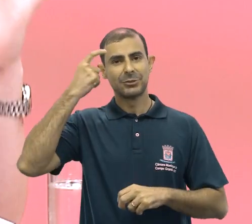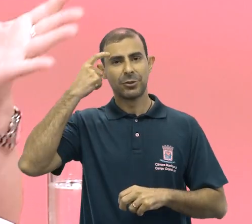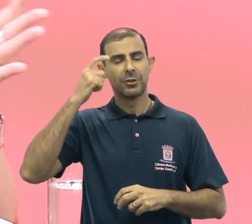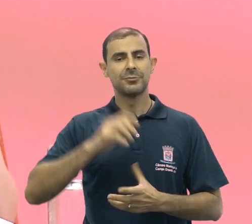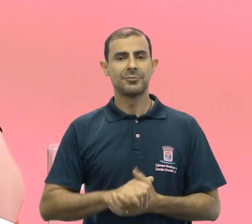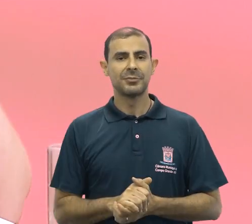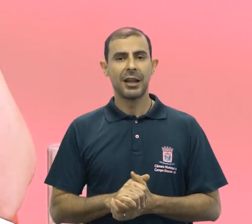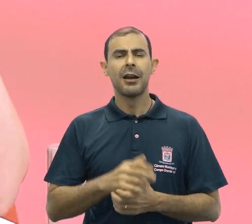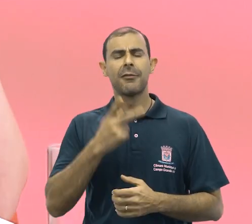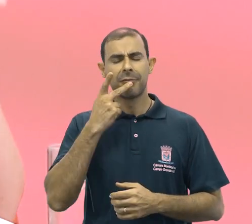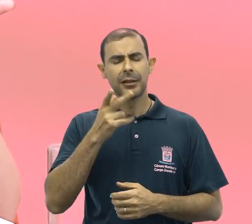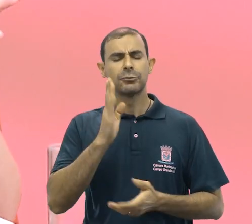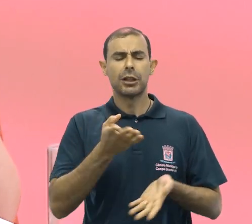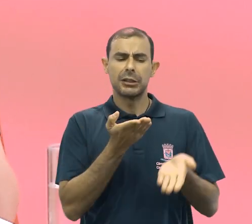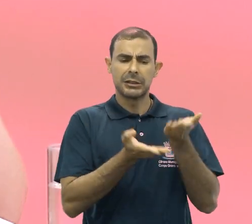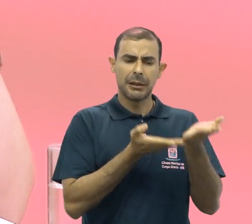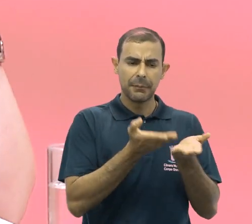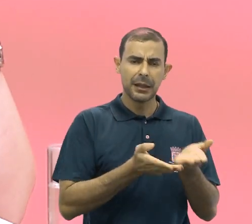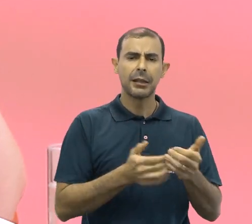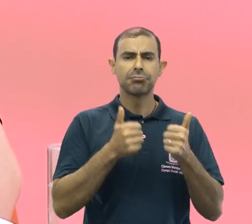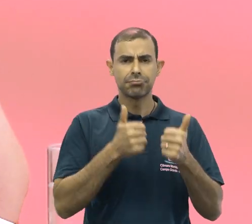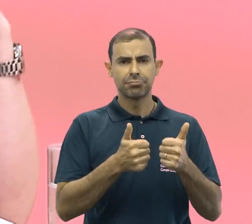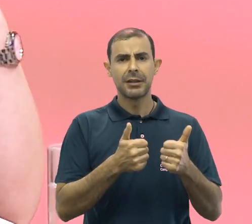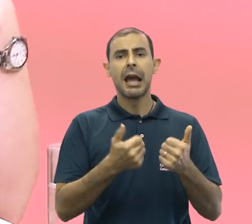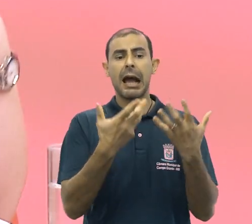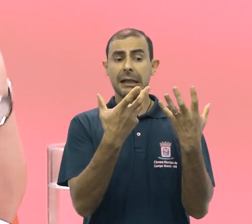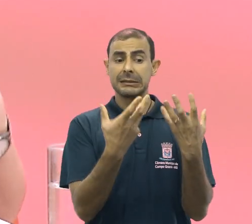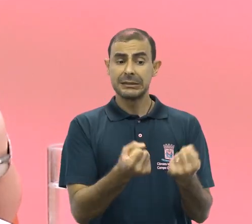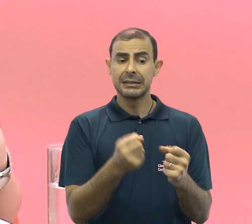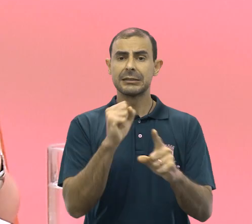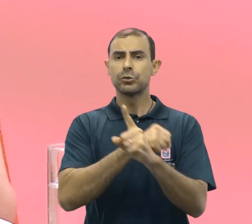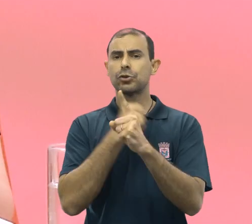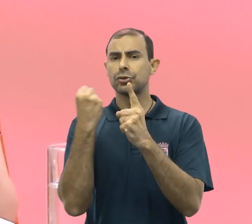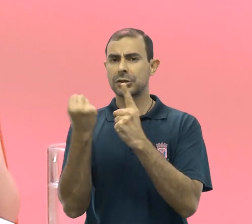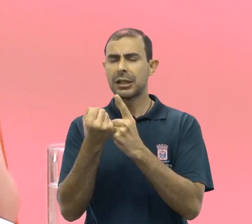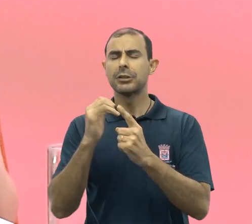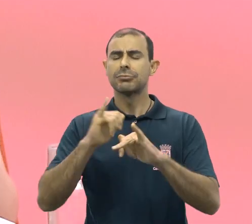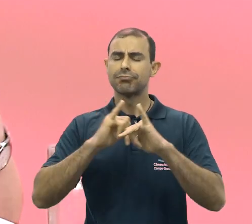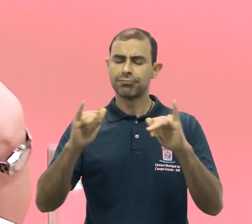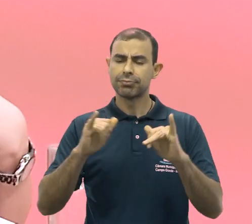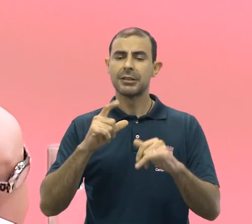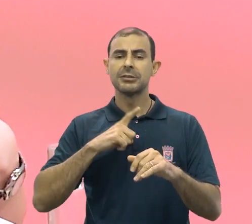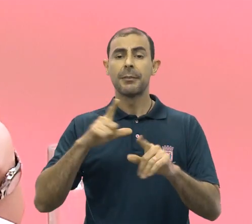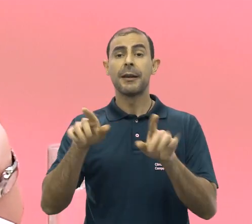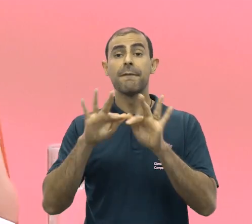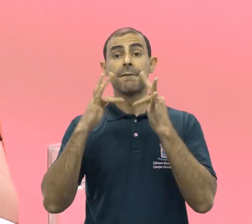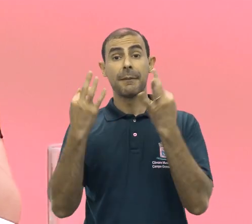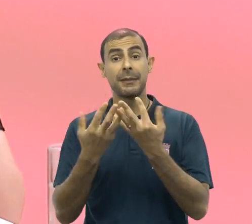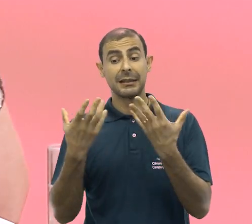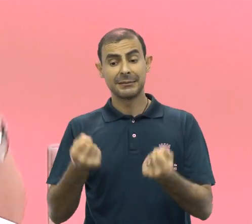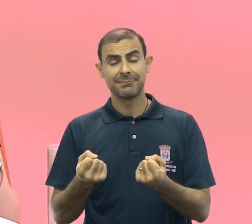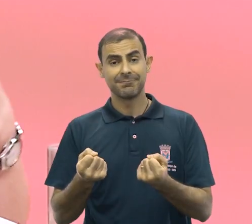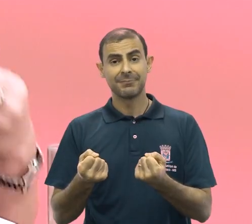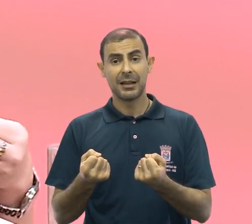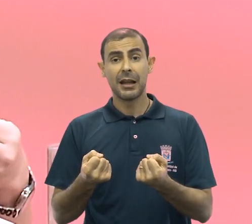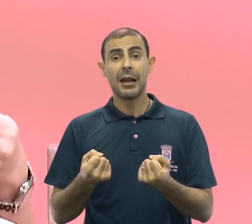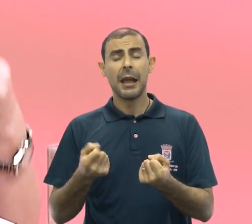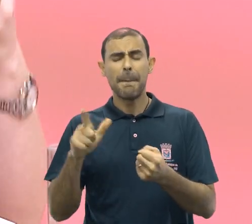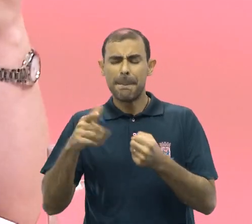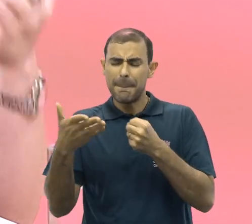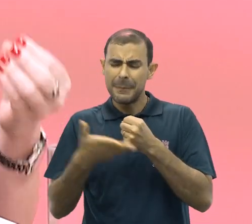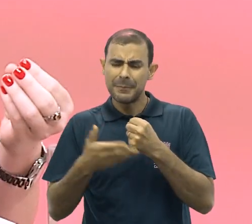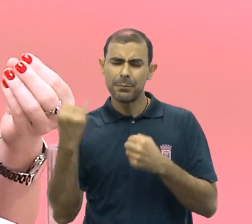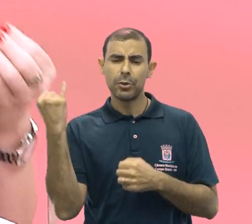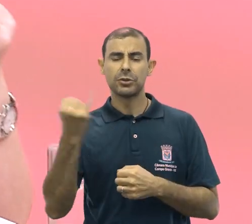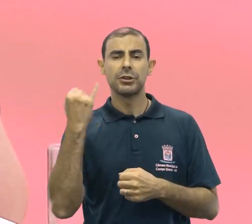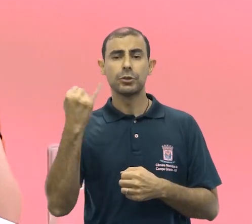psicológico, né? A gente falou bastante da questão do tratamento, essa aceitação da sociedade, da família. Fundamental